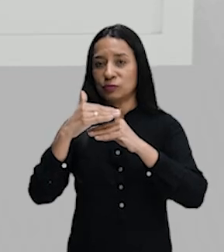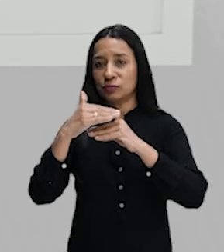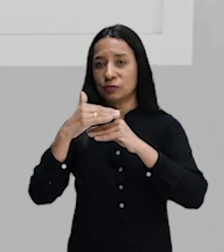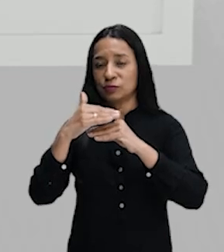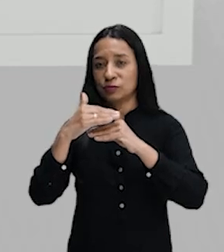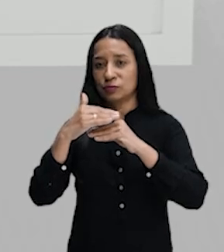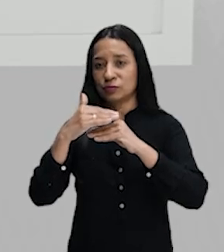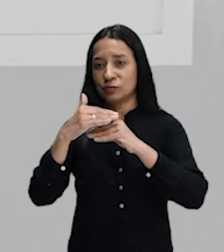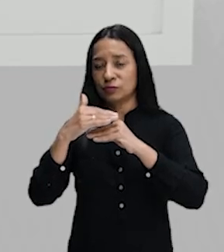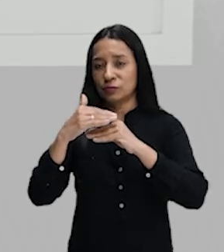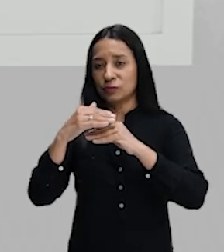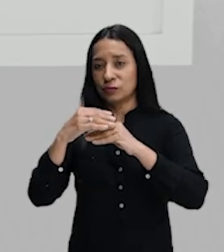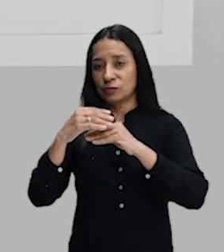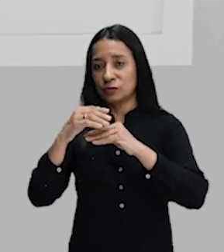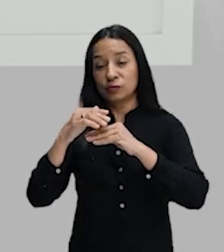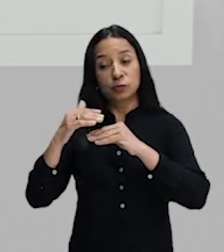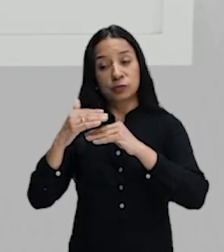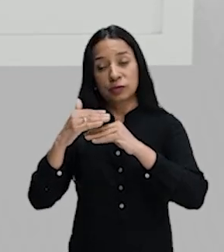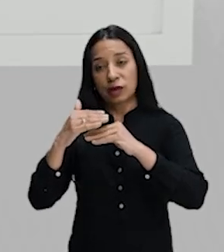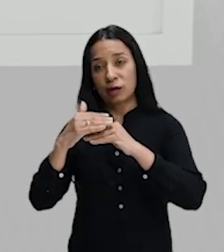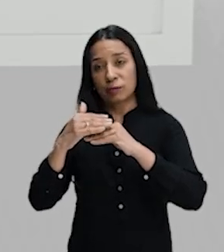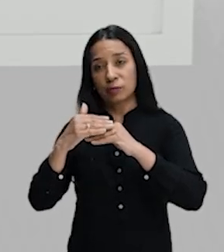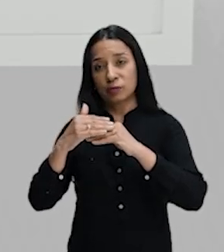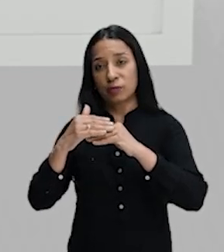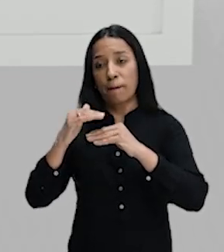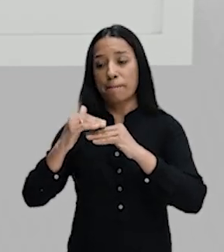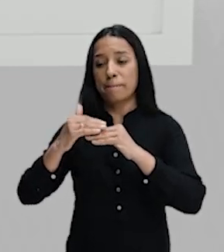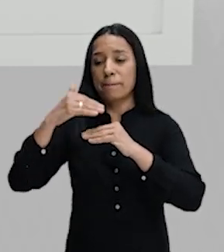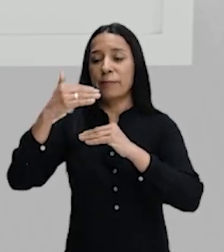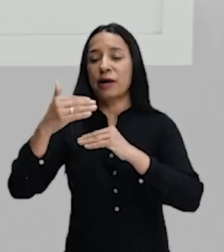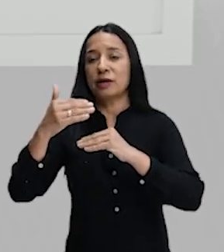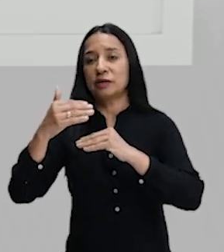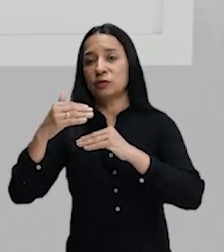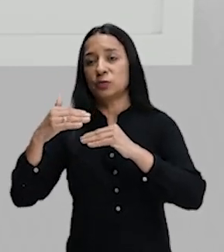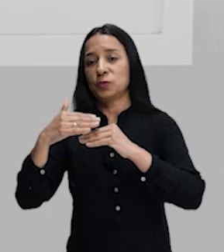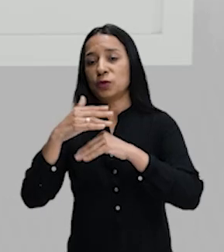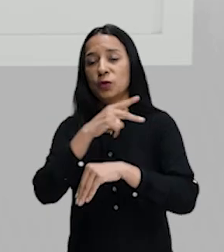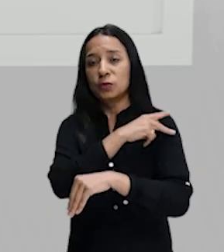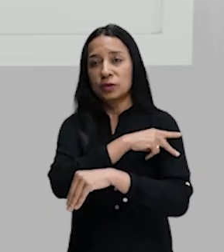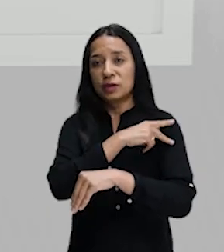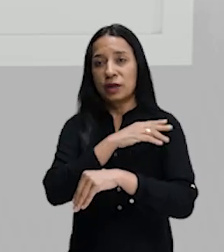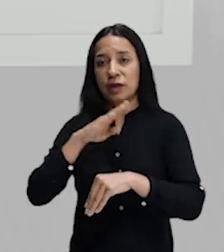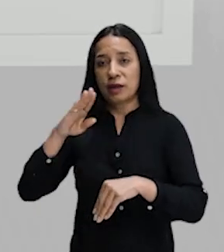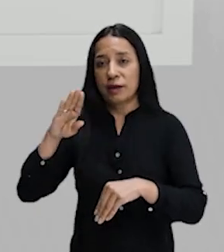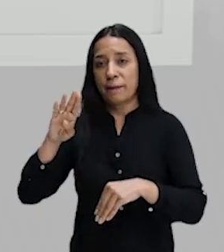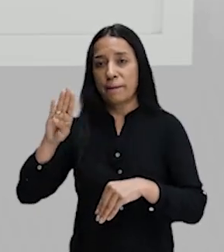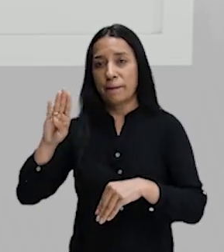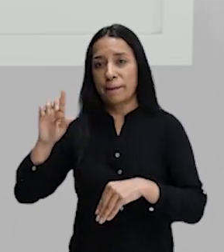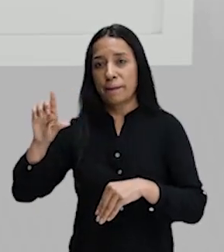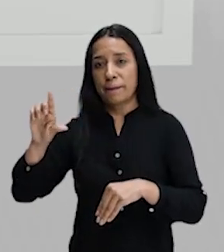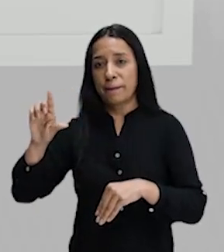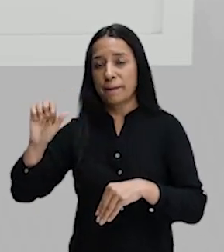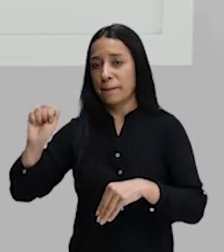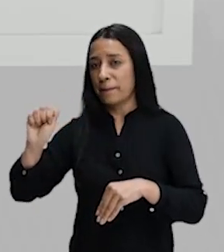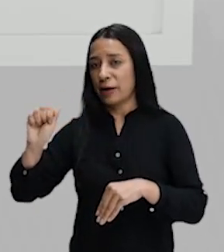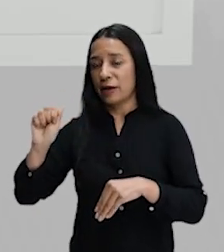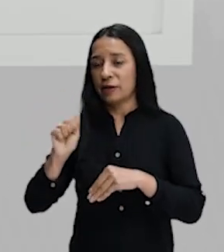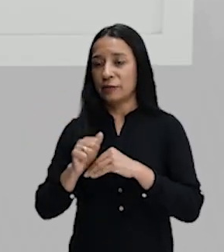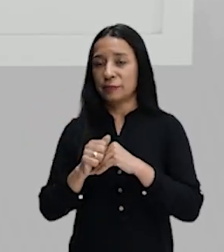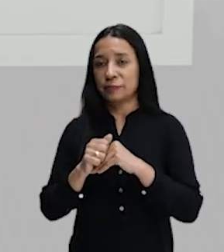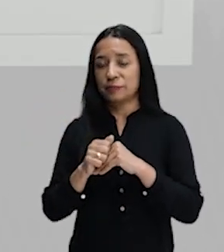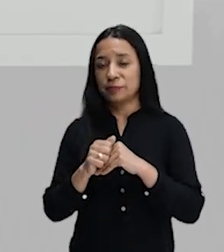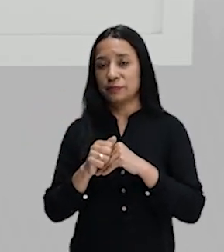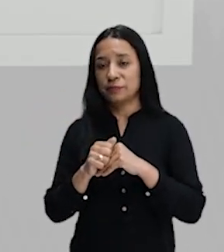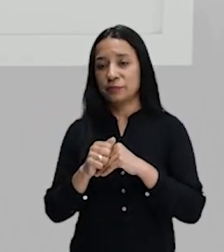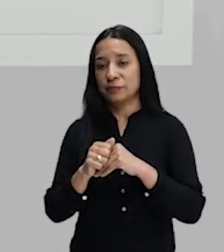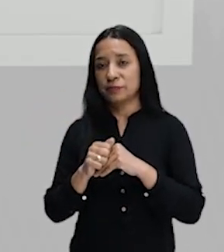o trem-bala. Porque o trem-bala, apesar de ele ser muito rápido, mas há um contato entre,